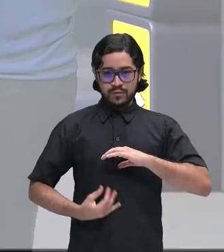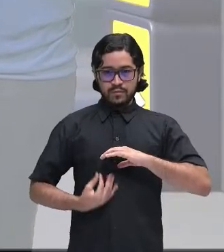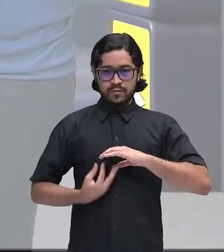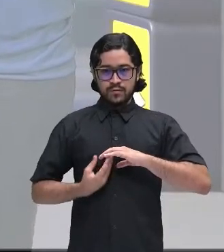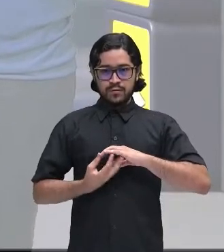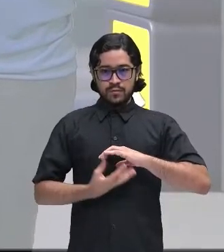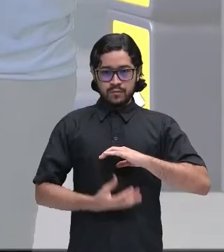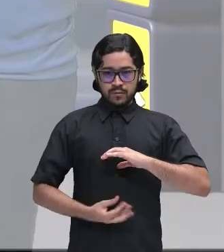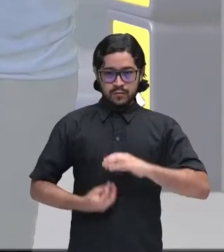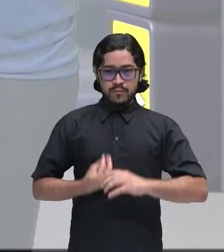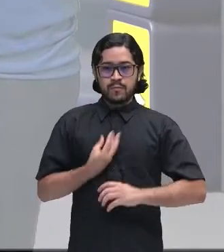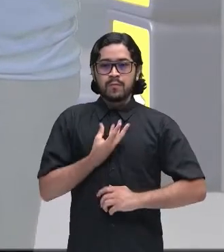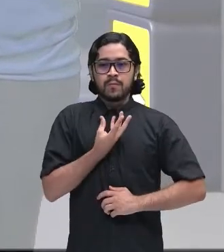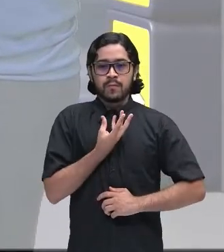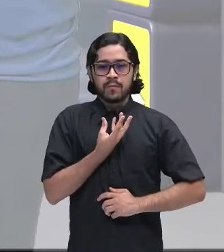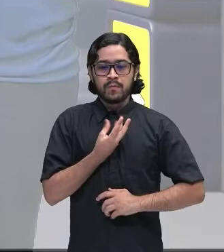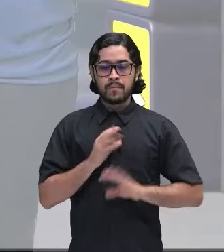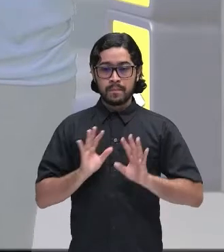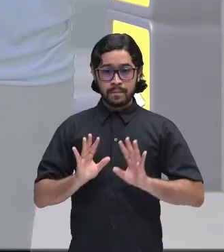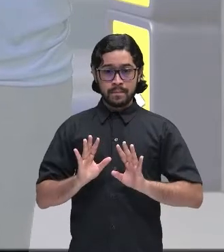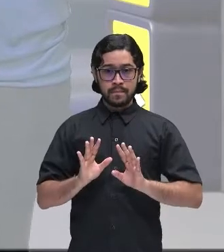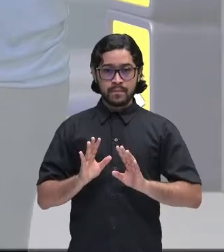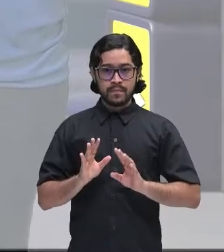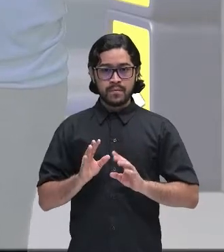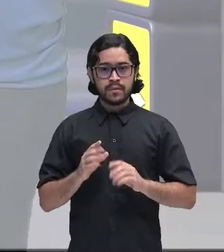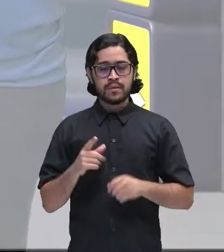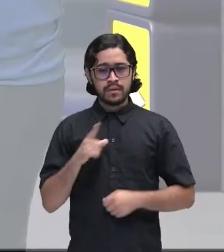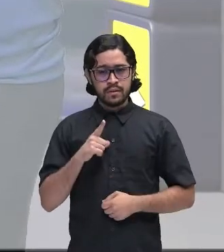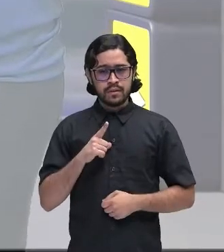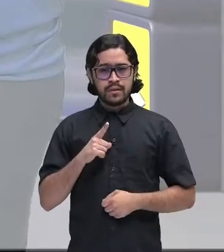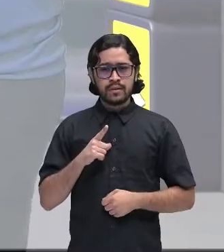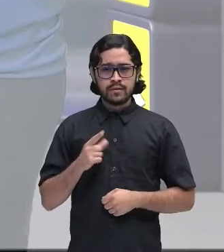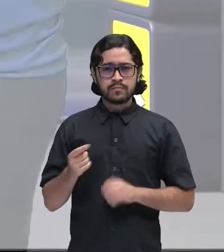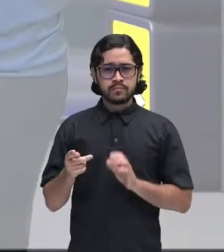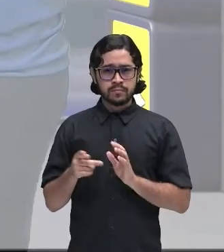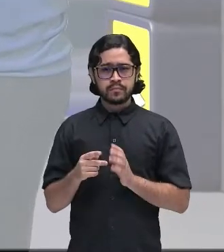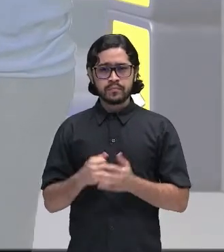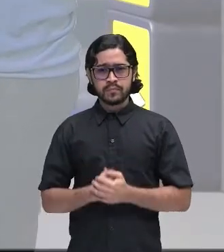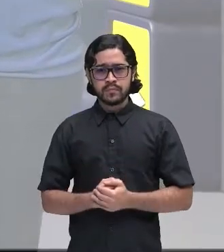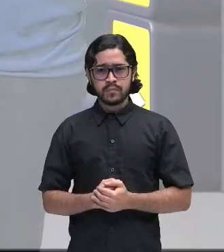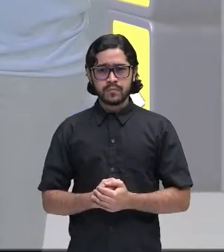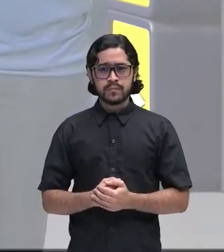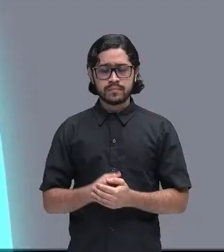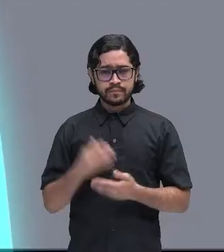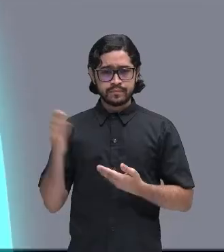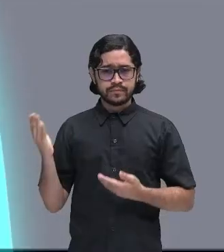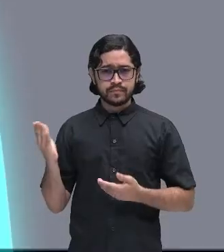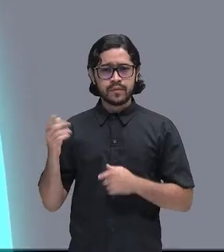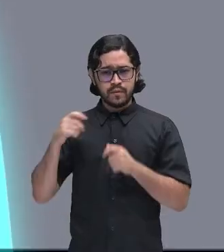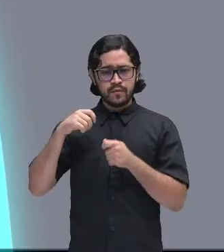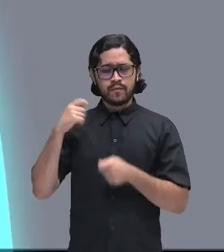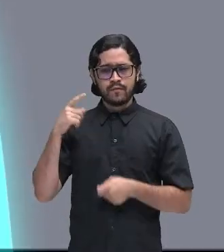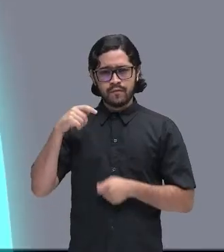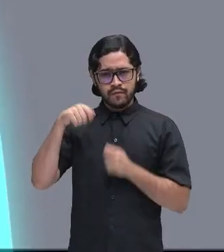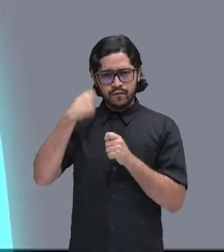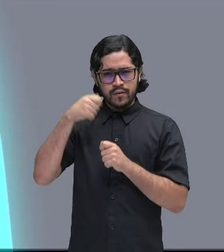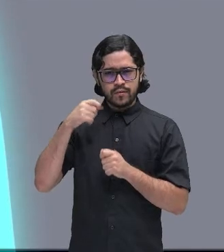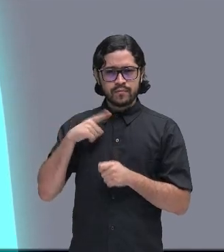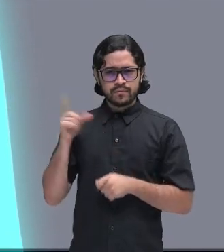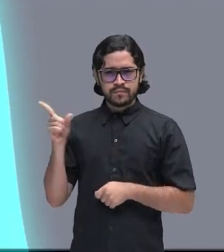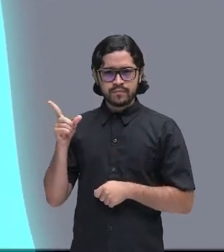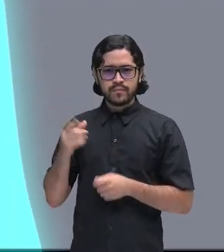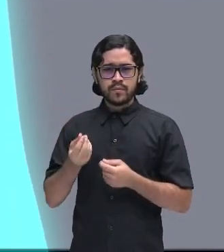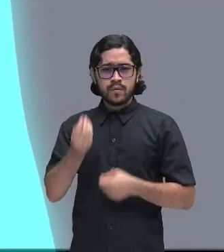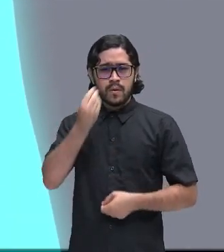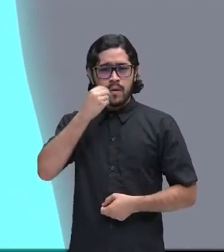para o esôfago. Para isso não acontecer, a gente tem um mecanismo de esfíncter, que é nesse videozinho que nós veremos agora. Ele faz como se